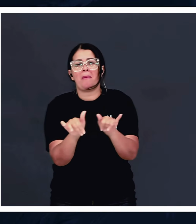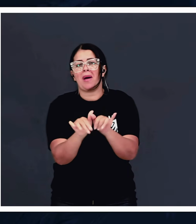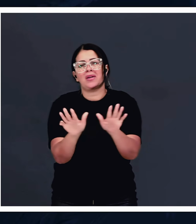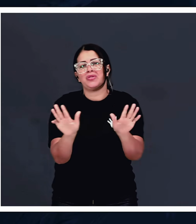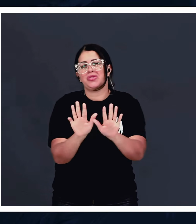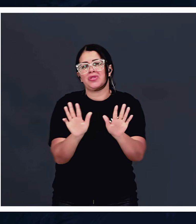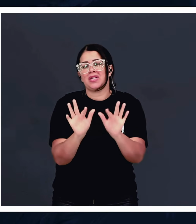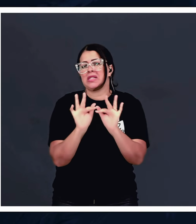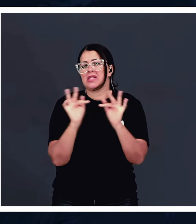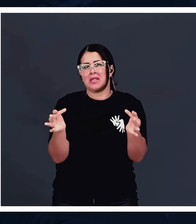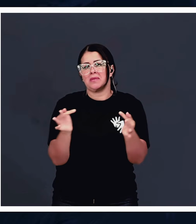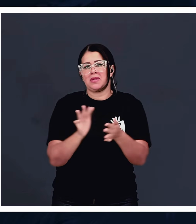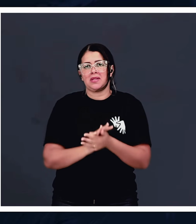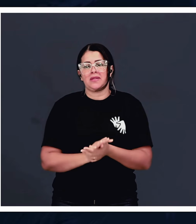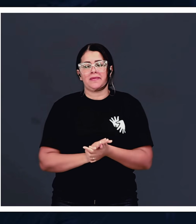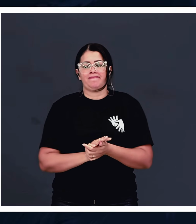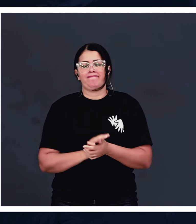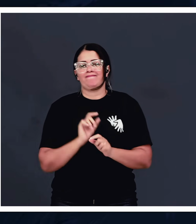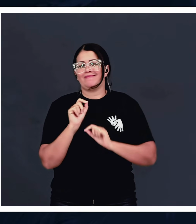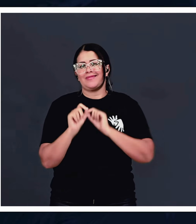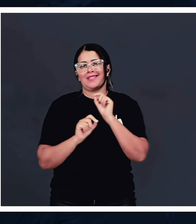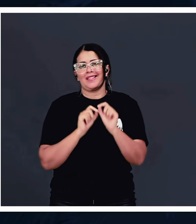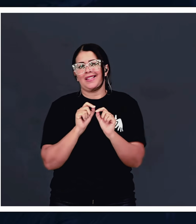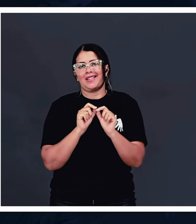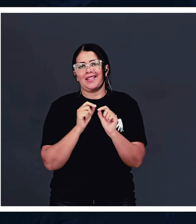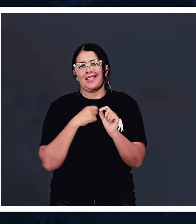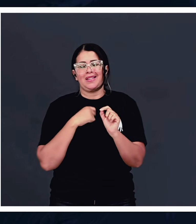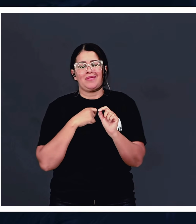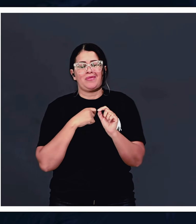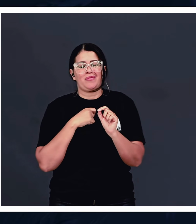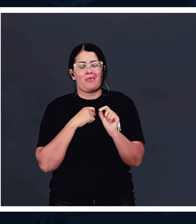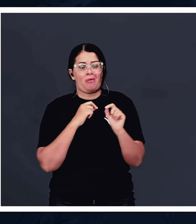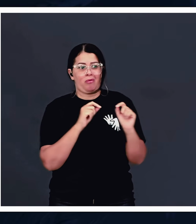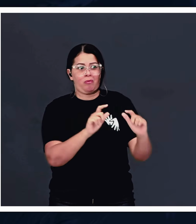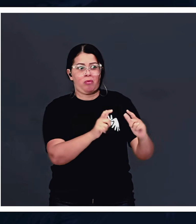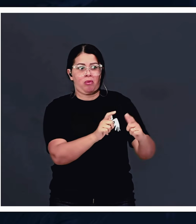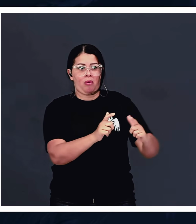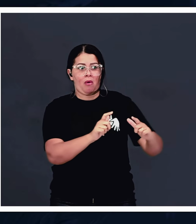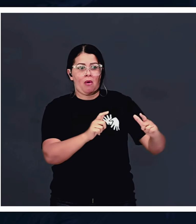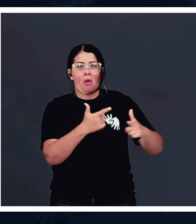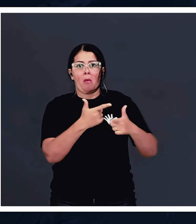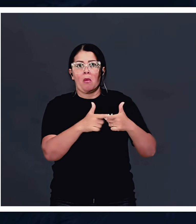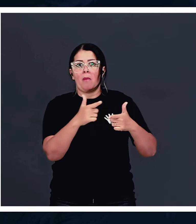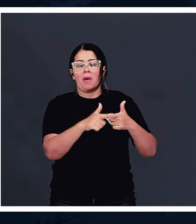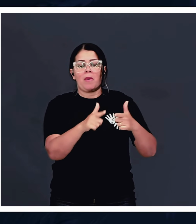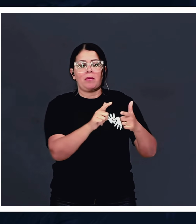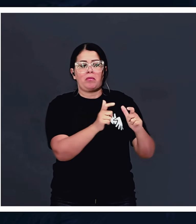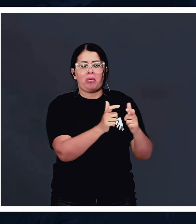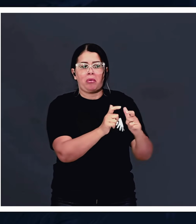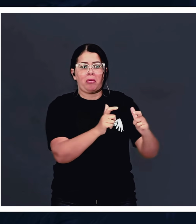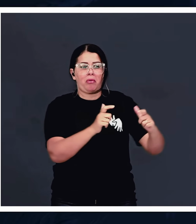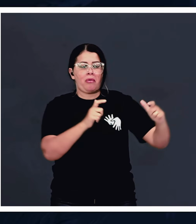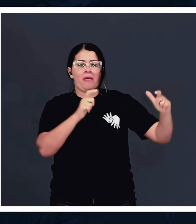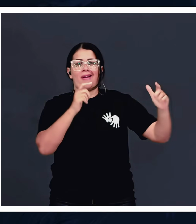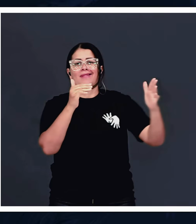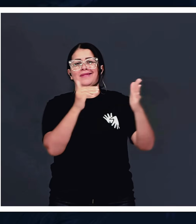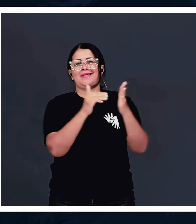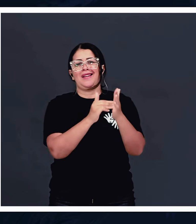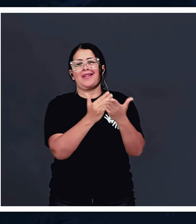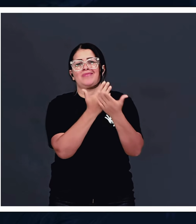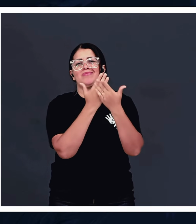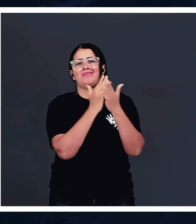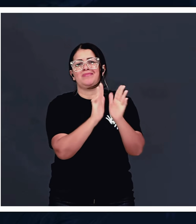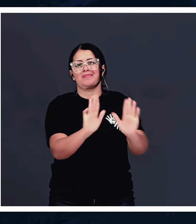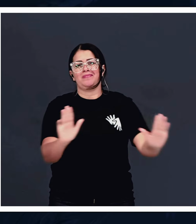bobagem, que foi se avolumando e crescendo, até que